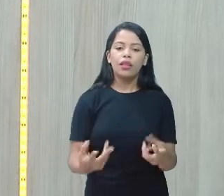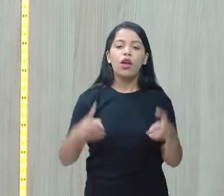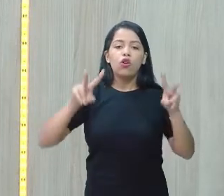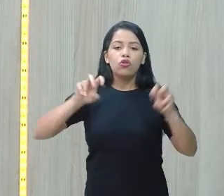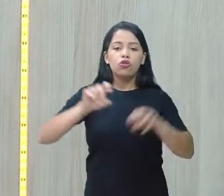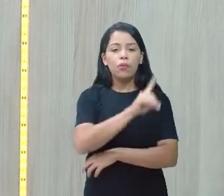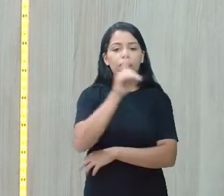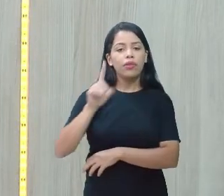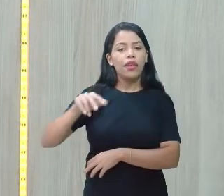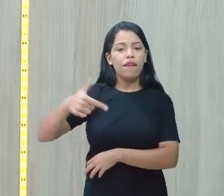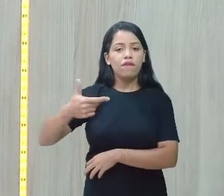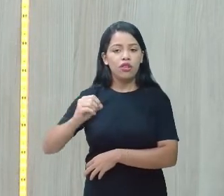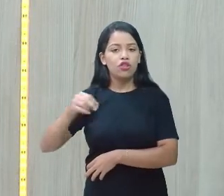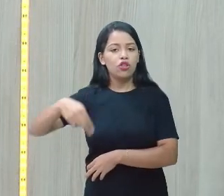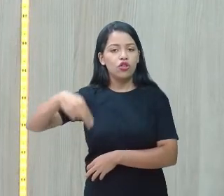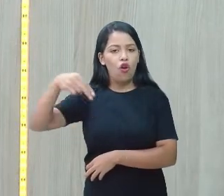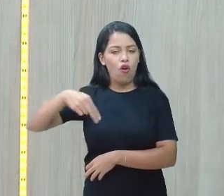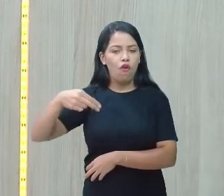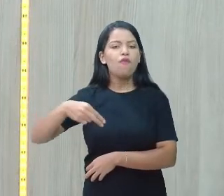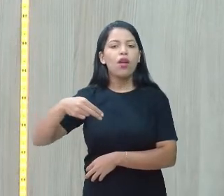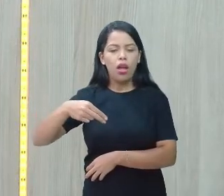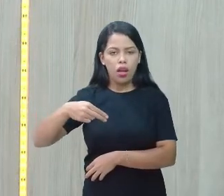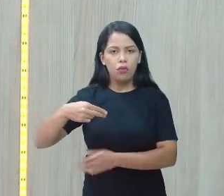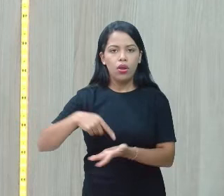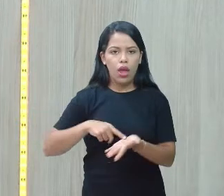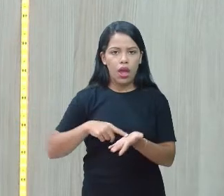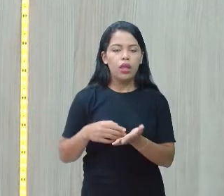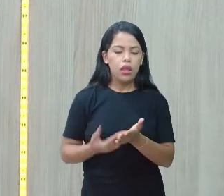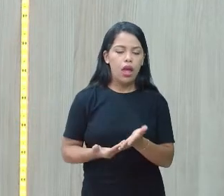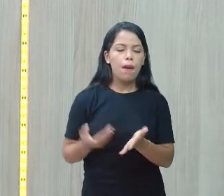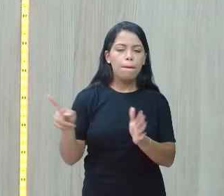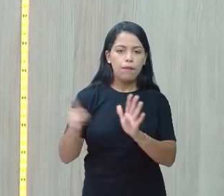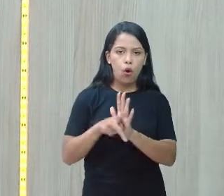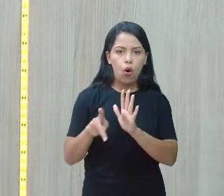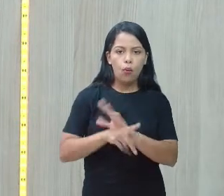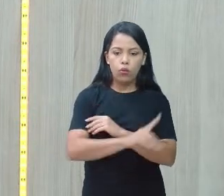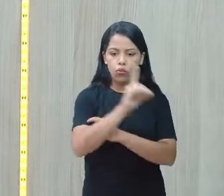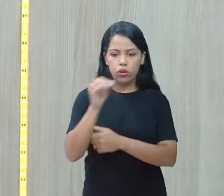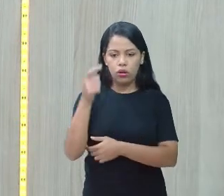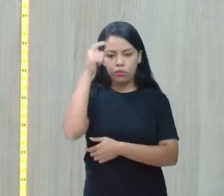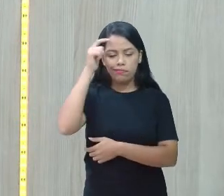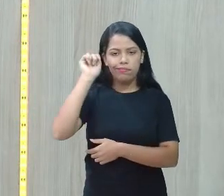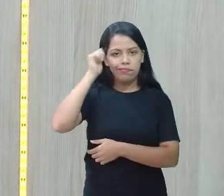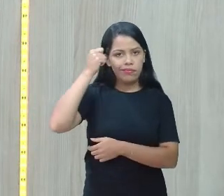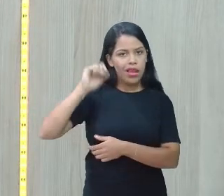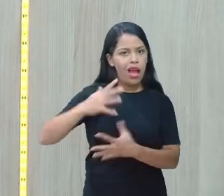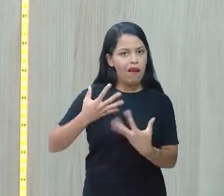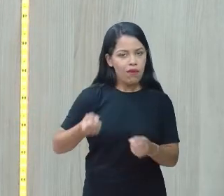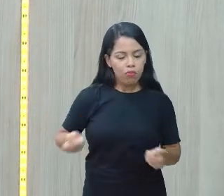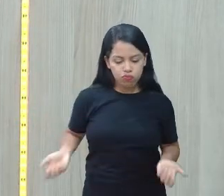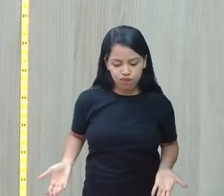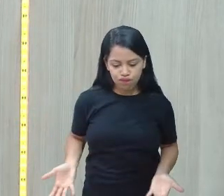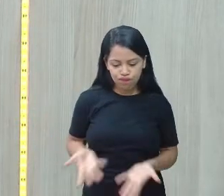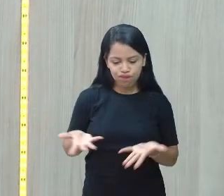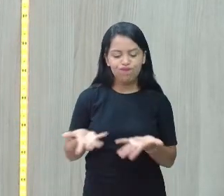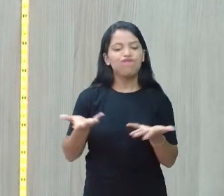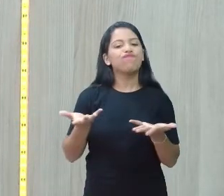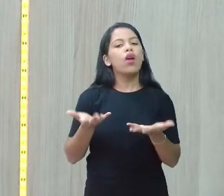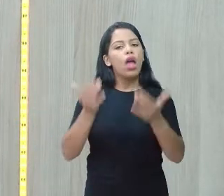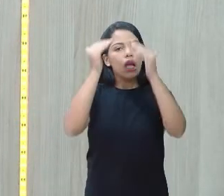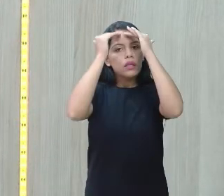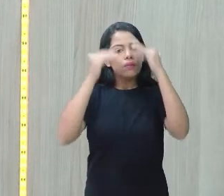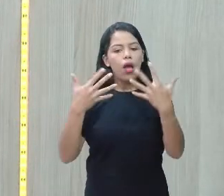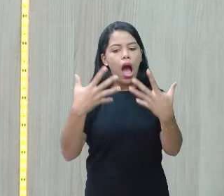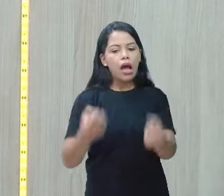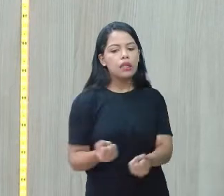de novembro, dedicado realmente o Dia da Consciência Negra, então vamos estimular o respeito, a aceitação pelo